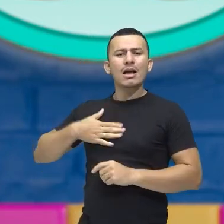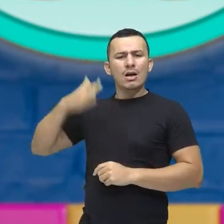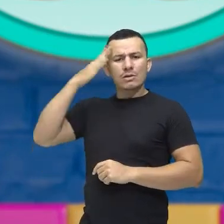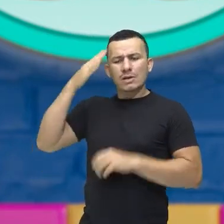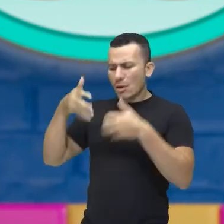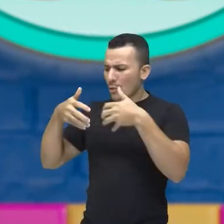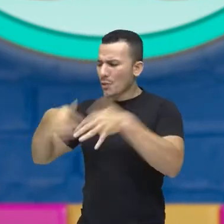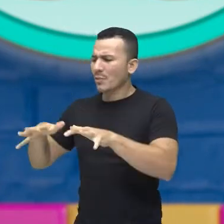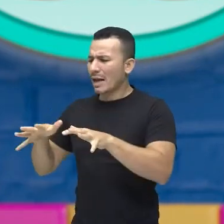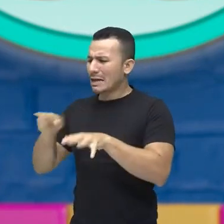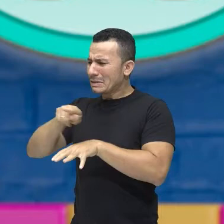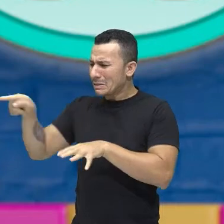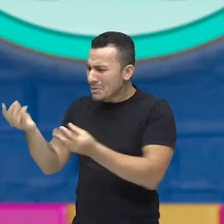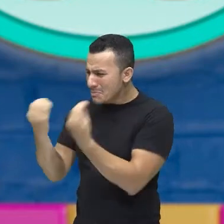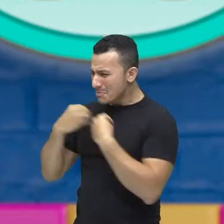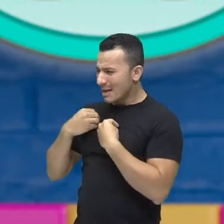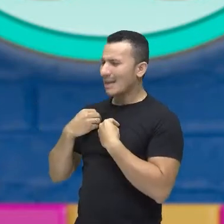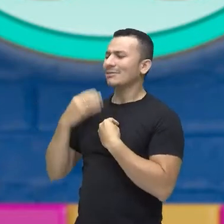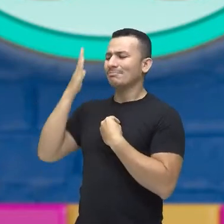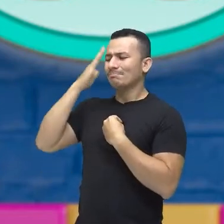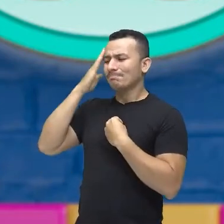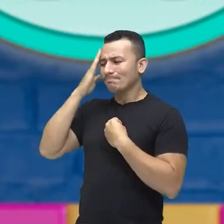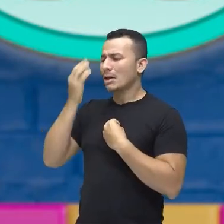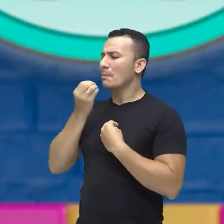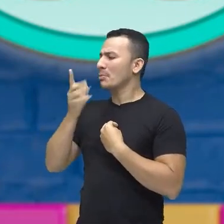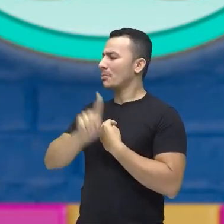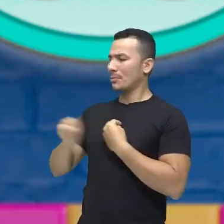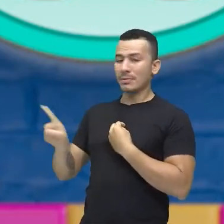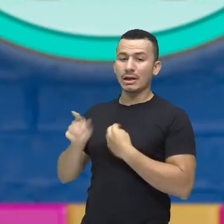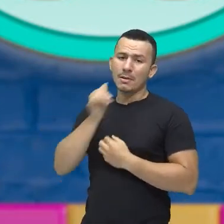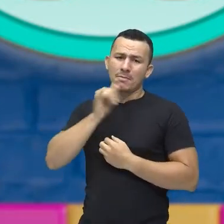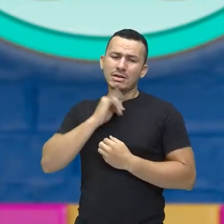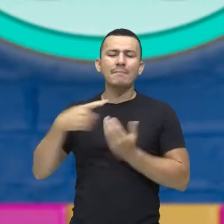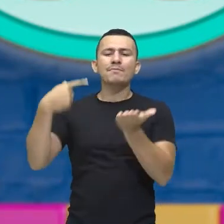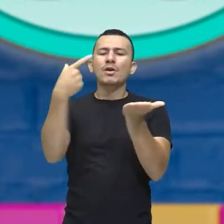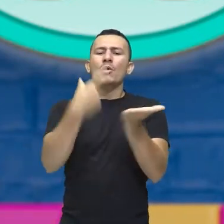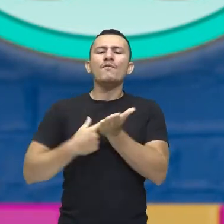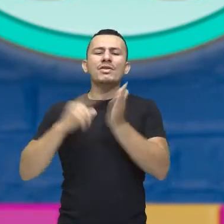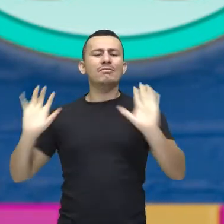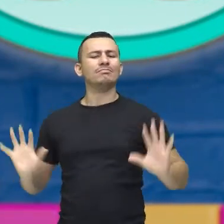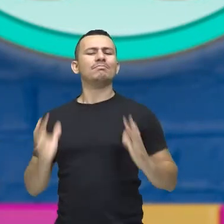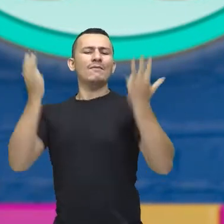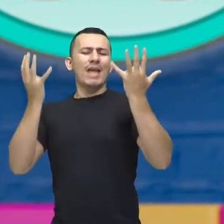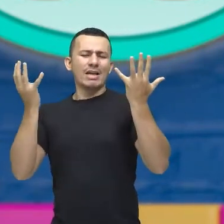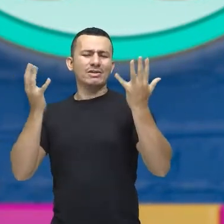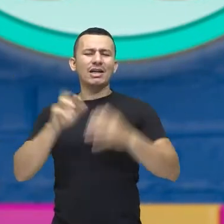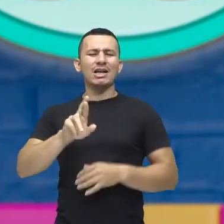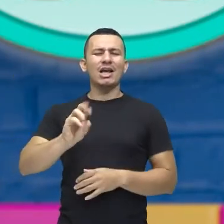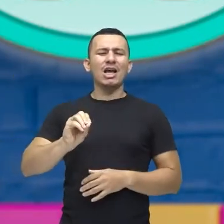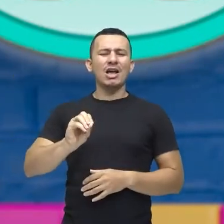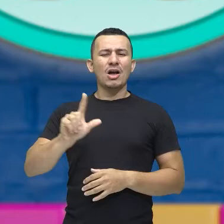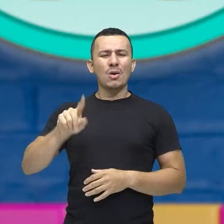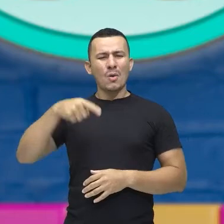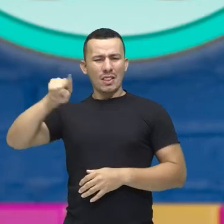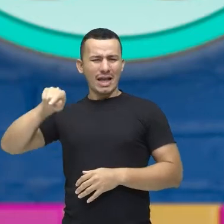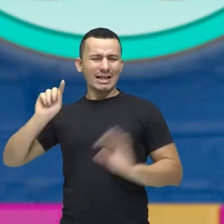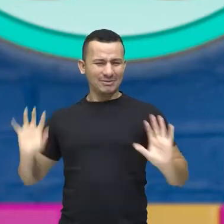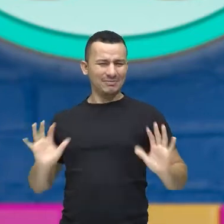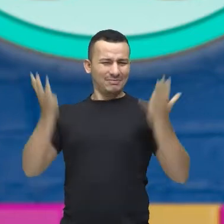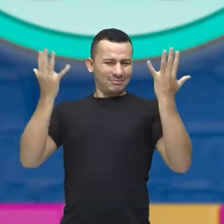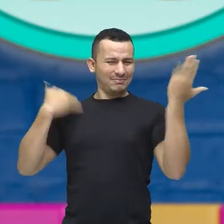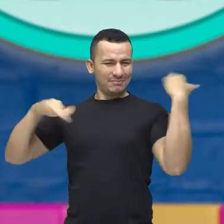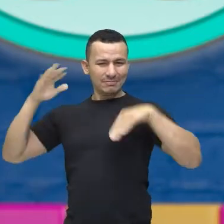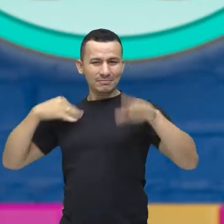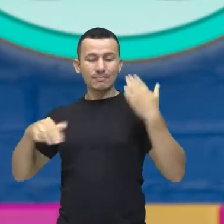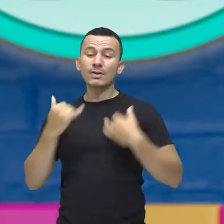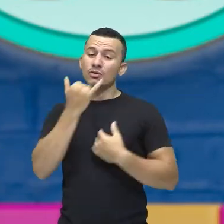sei que não vai me fazer bem aquilo. Me convidaram para um rolê, vou falar aí na linguagem. E eu não quero ir, não vai ser algo